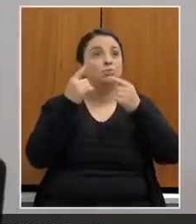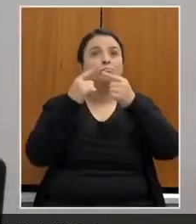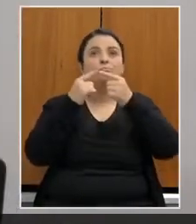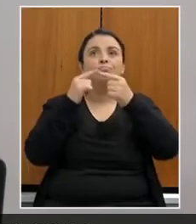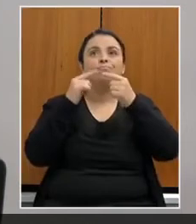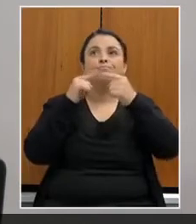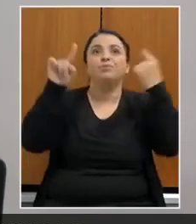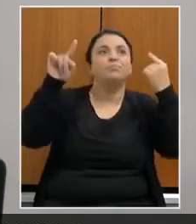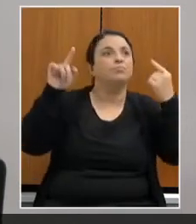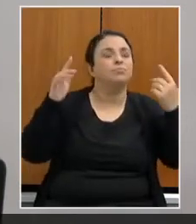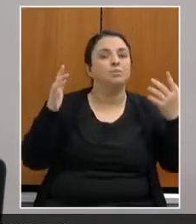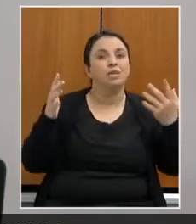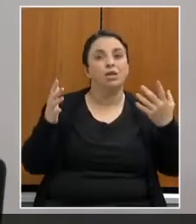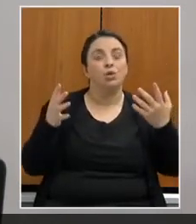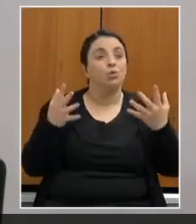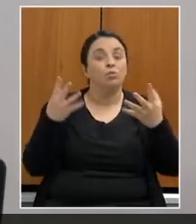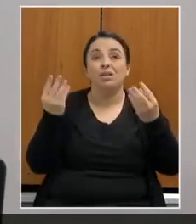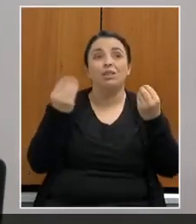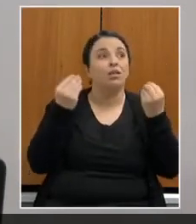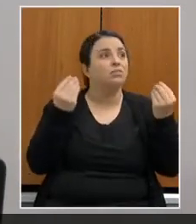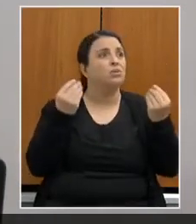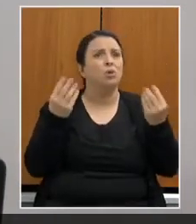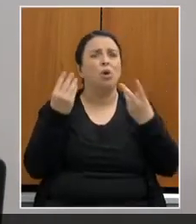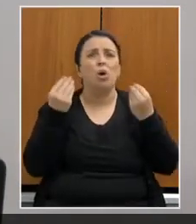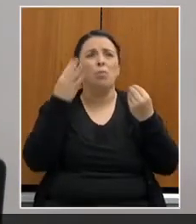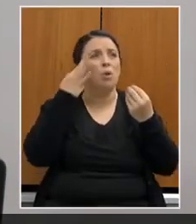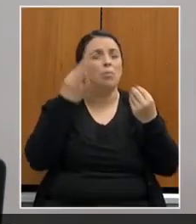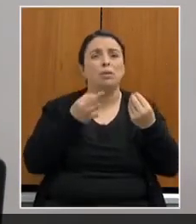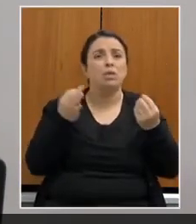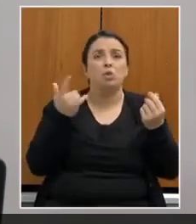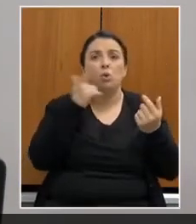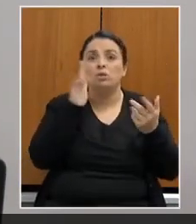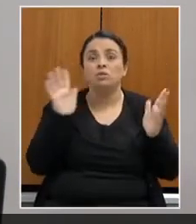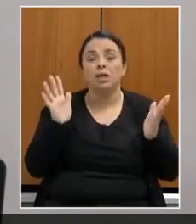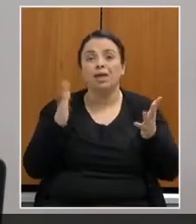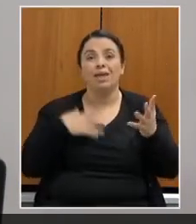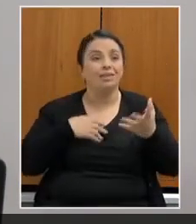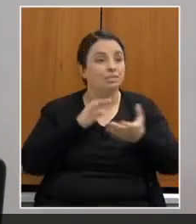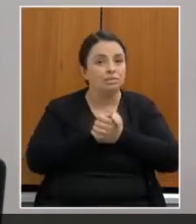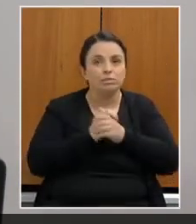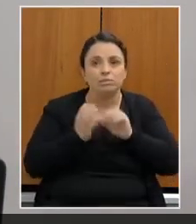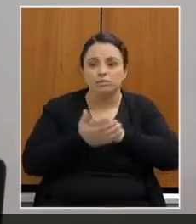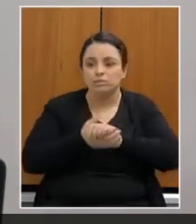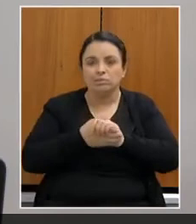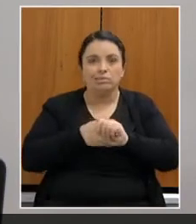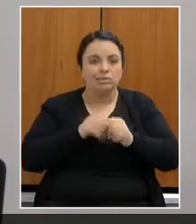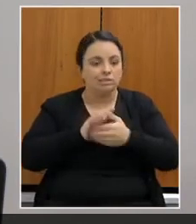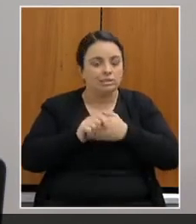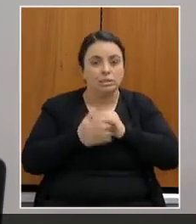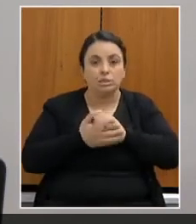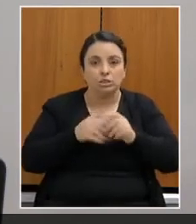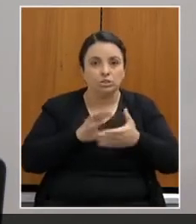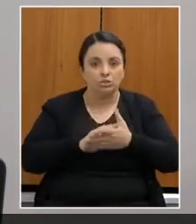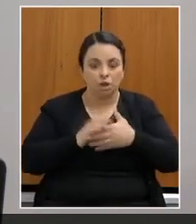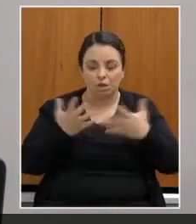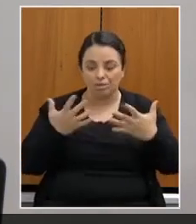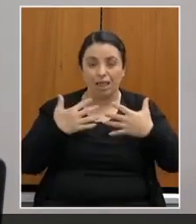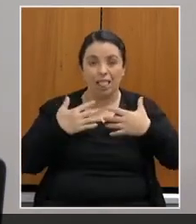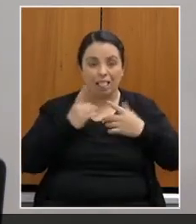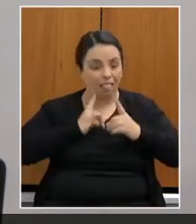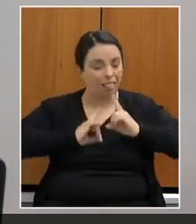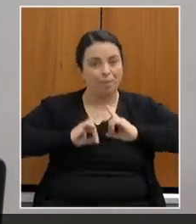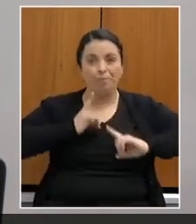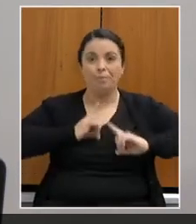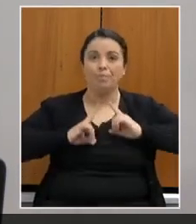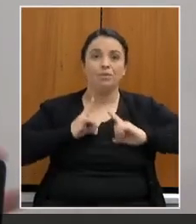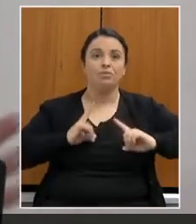entender o que está acontecendo. E se tornam ansiosos, se tornam deprimidos. Enfim, é uma coisa espetacular.